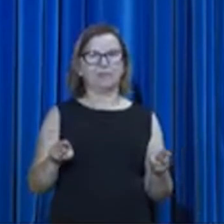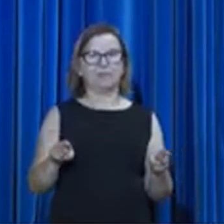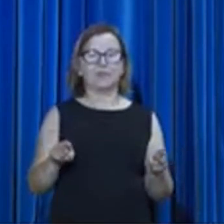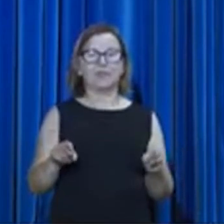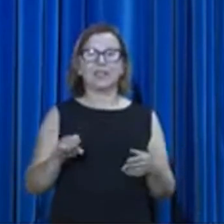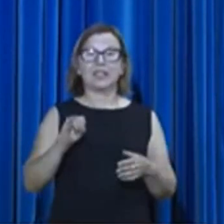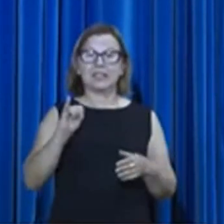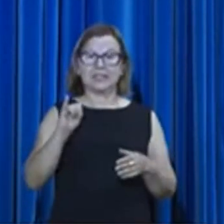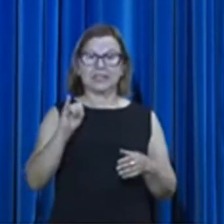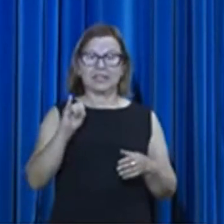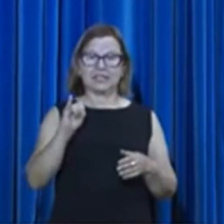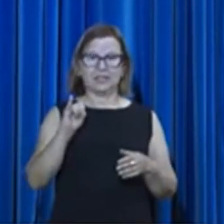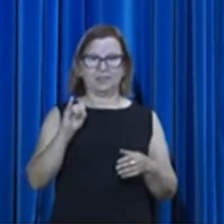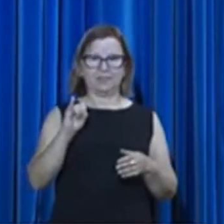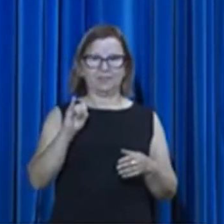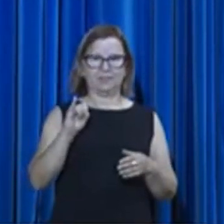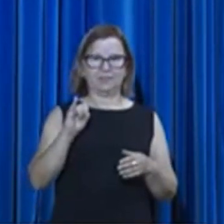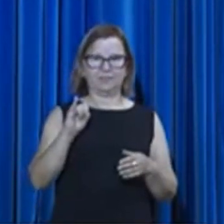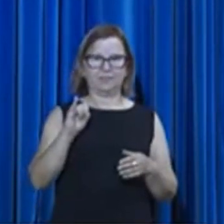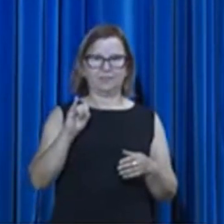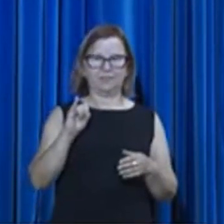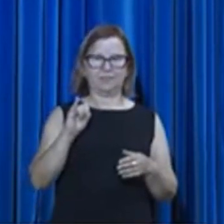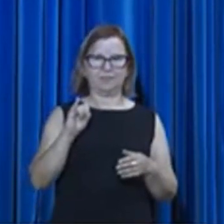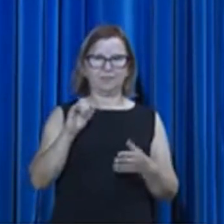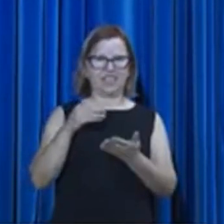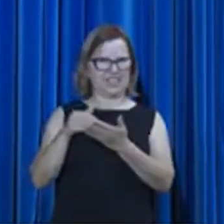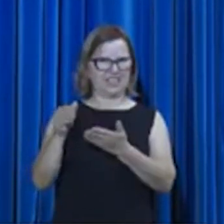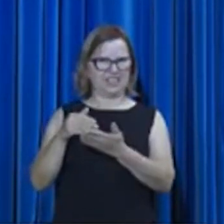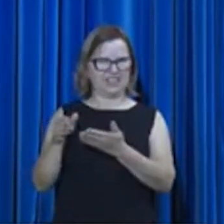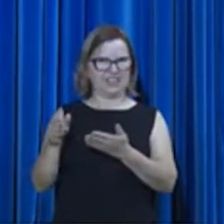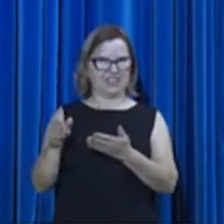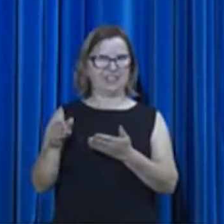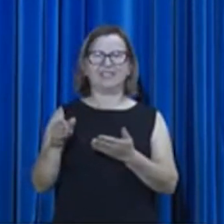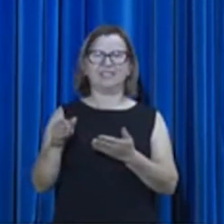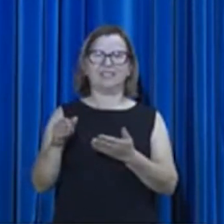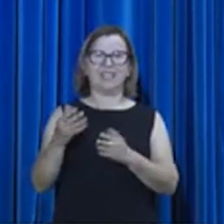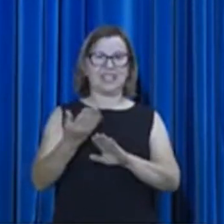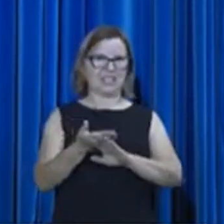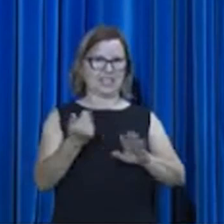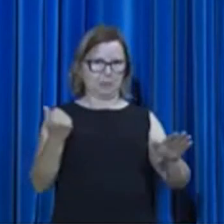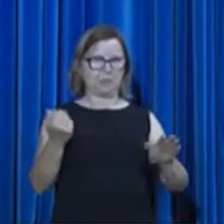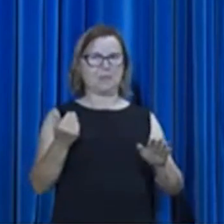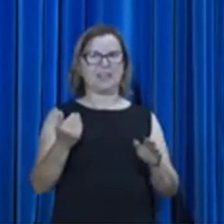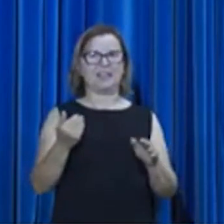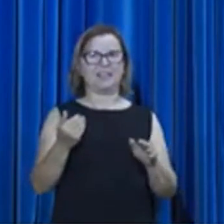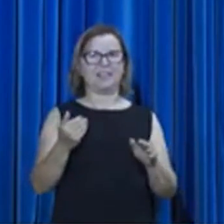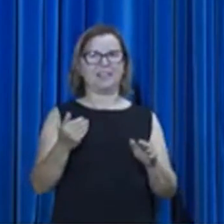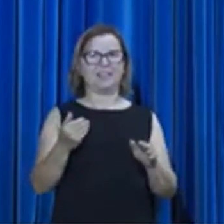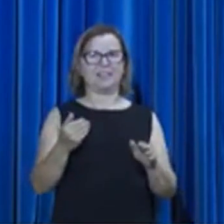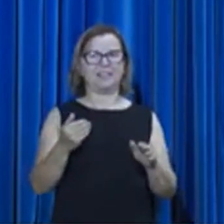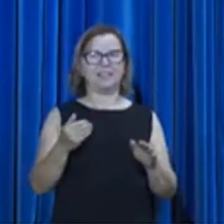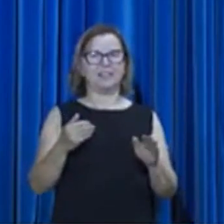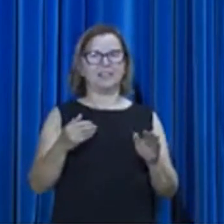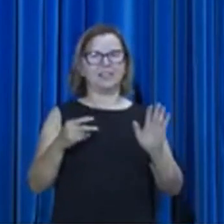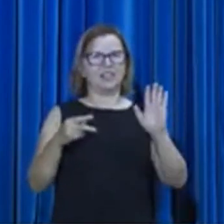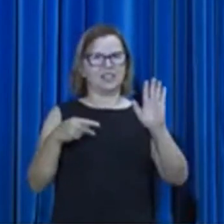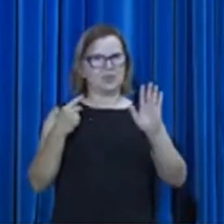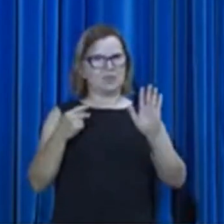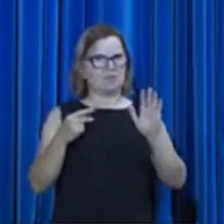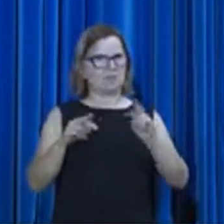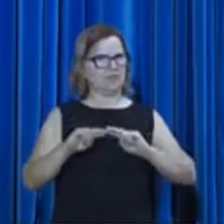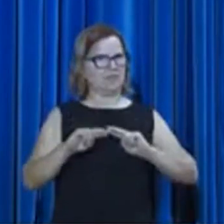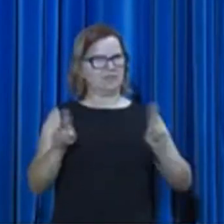outras relações e compromissos, não desviariam suas mentes do que seria o